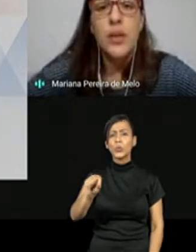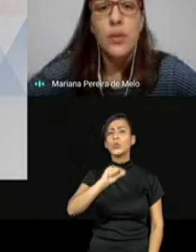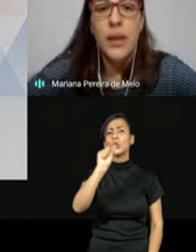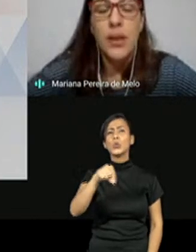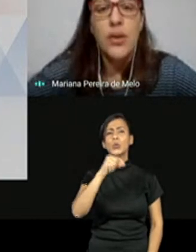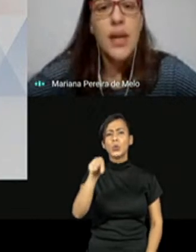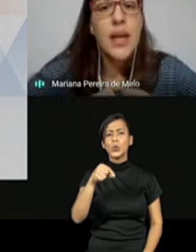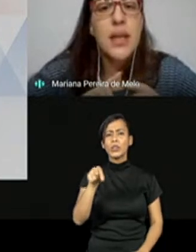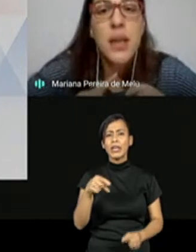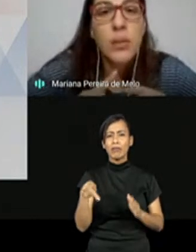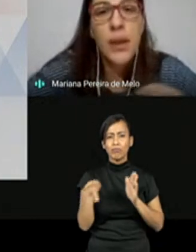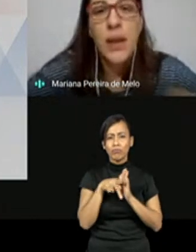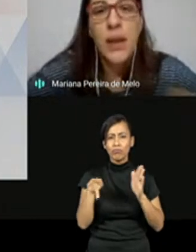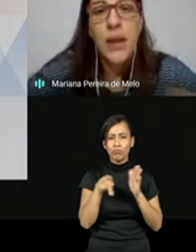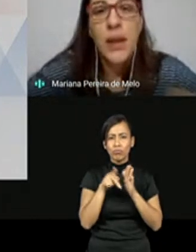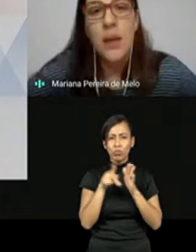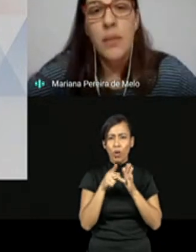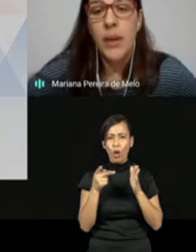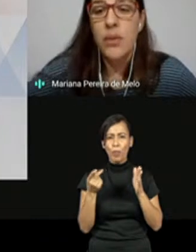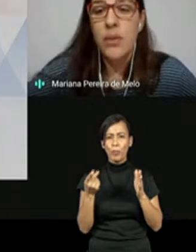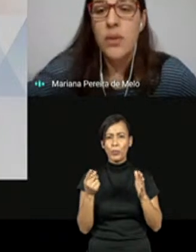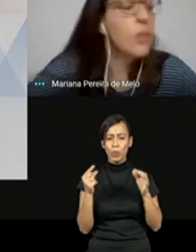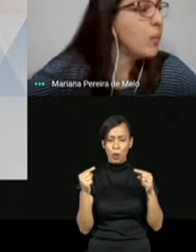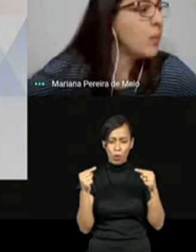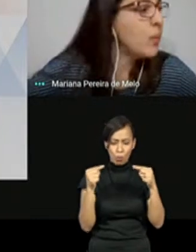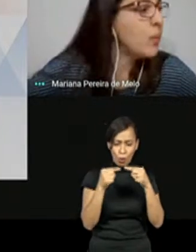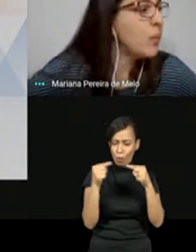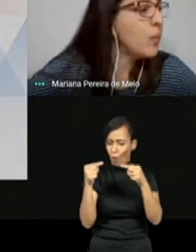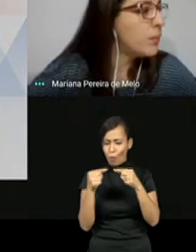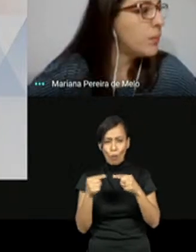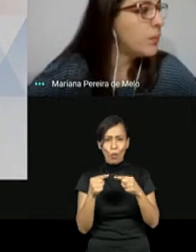mutuamente excludente? Eles não têm elementos em comum.